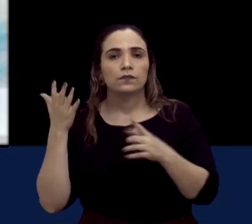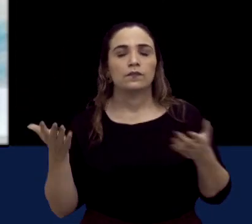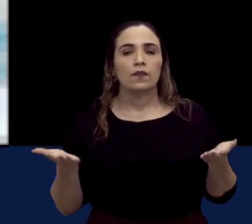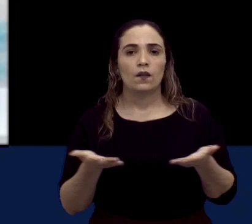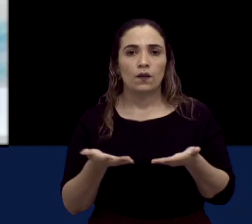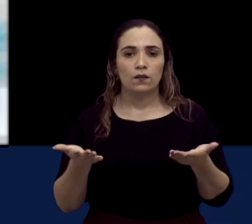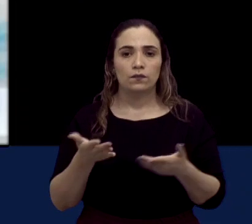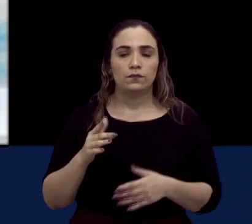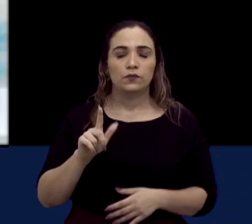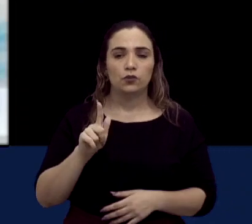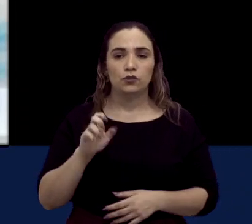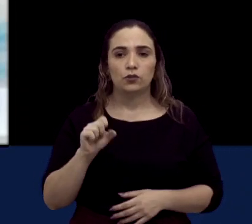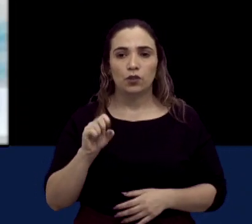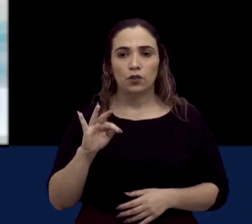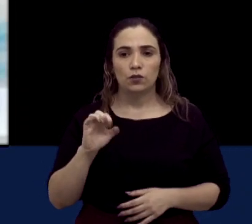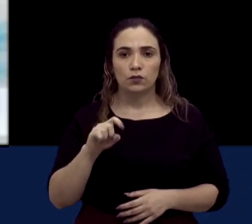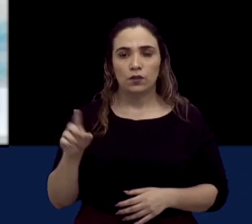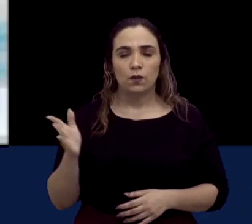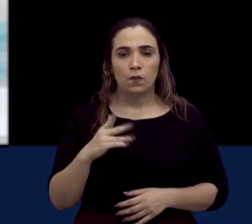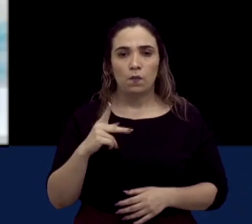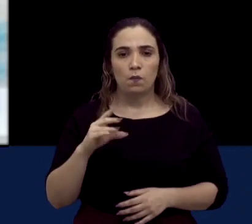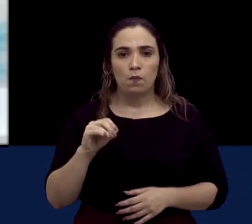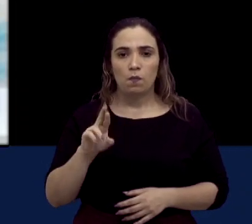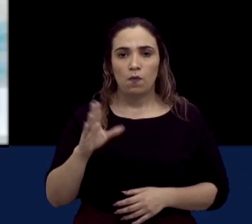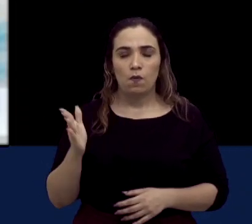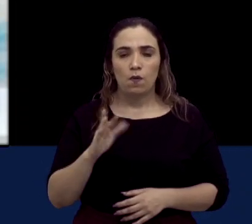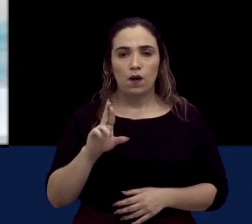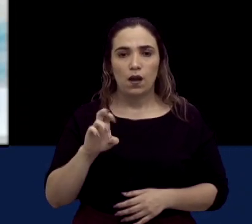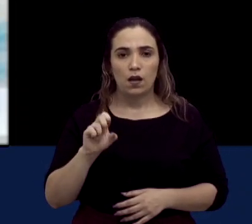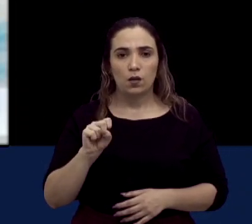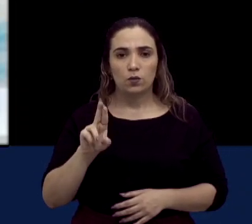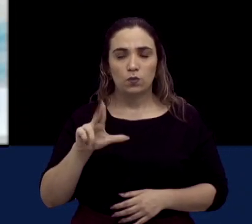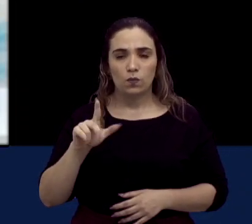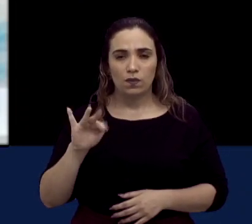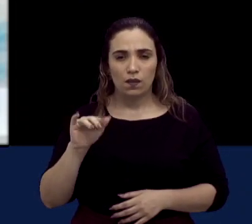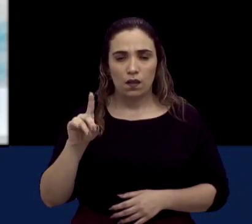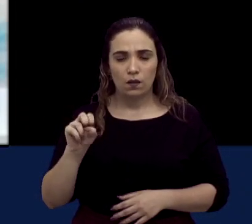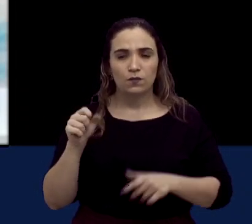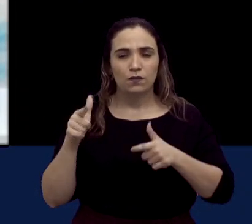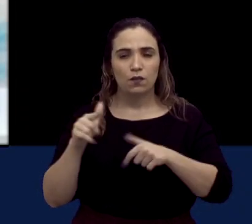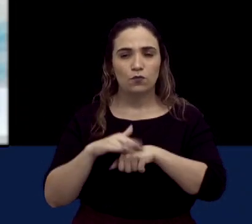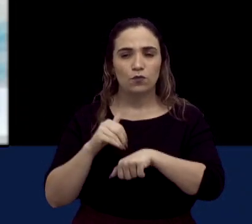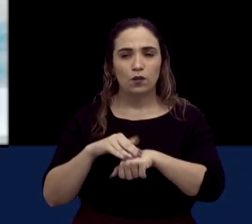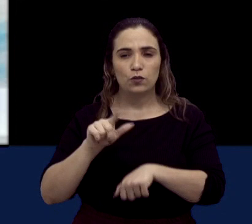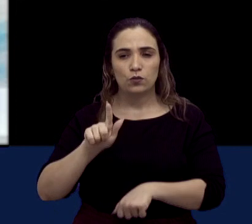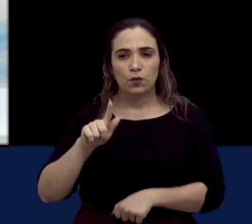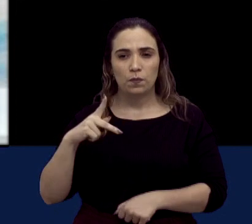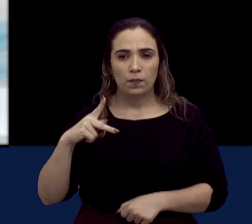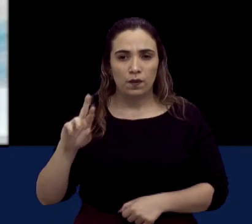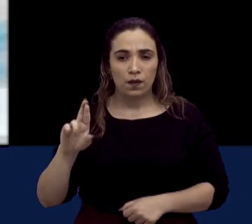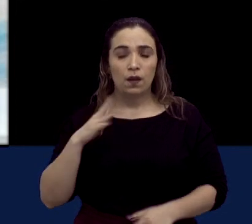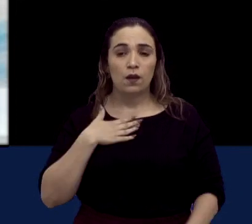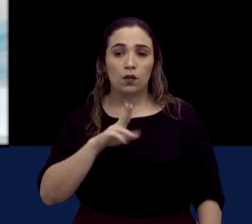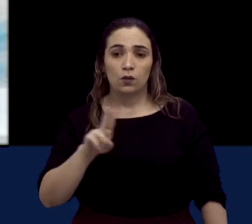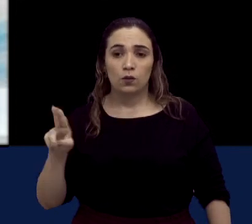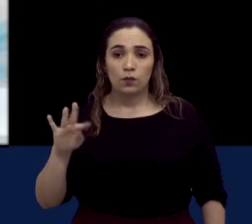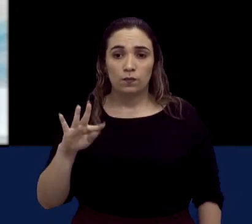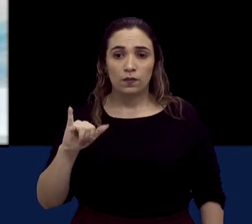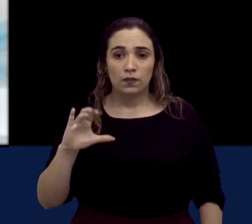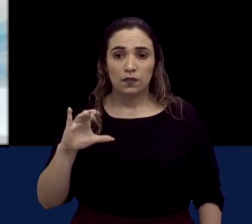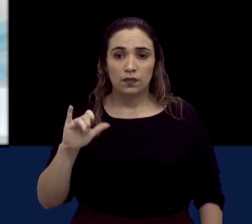é gestão por resultados, o famoso GPR, no setor público. Me chamo Tiziana